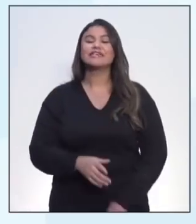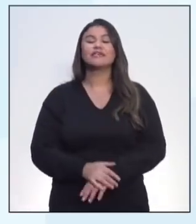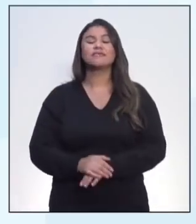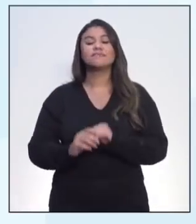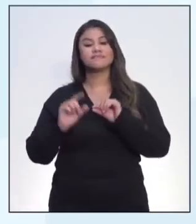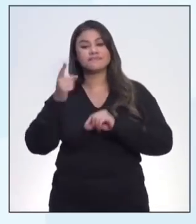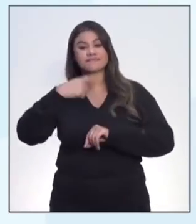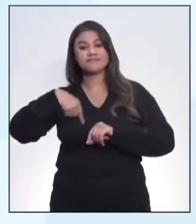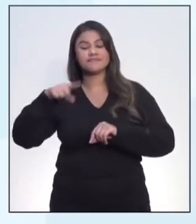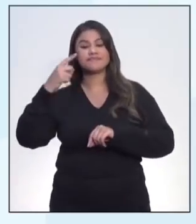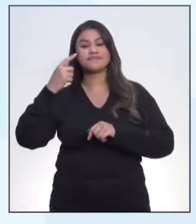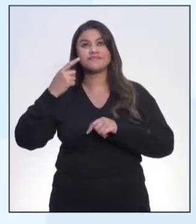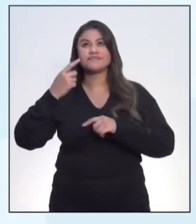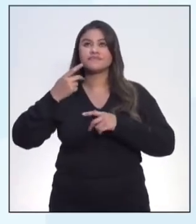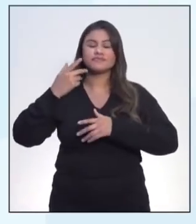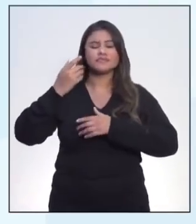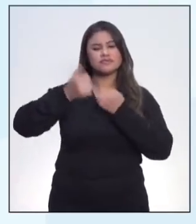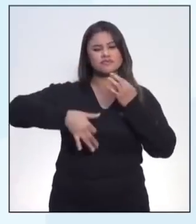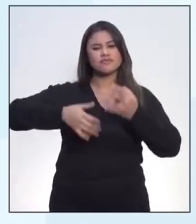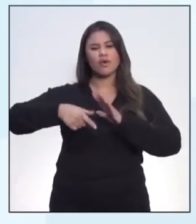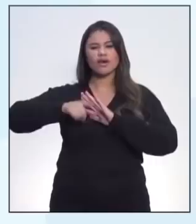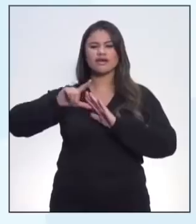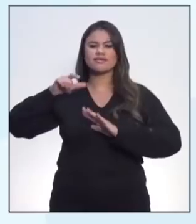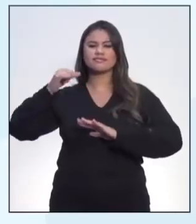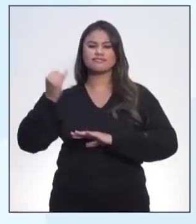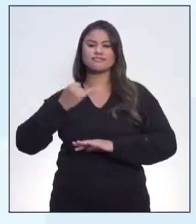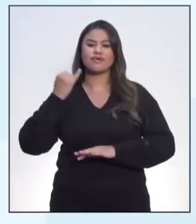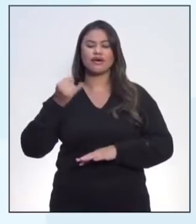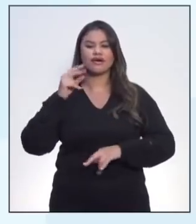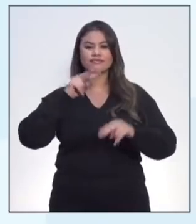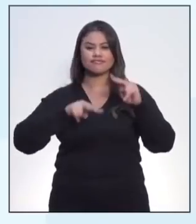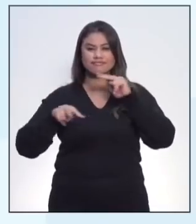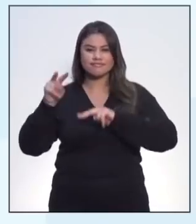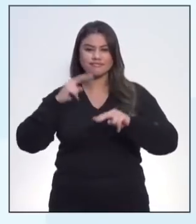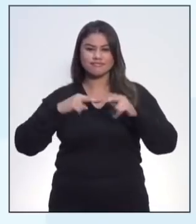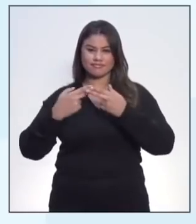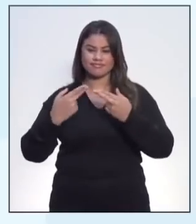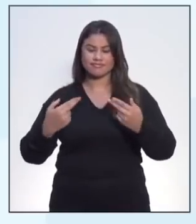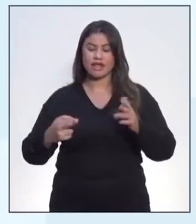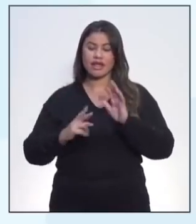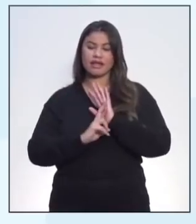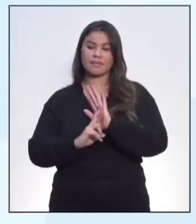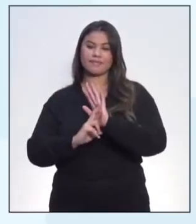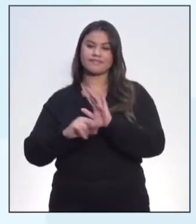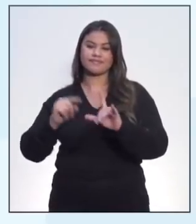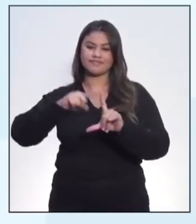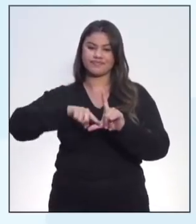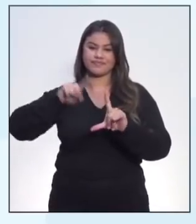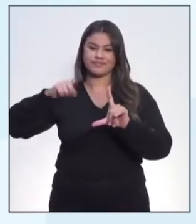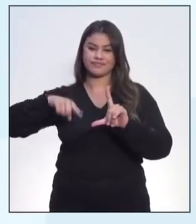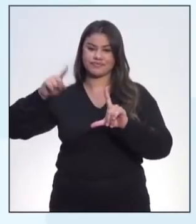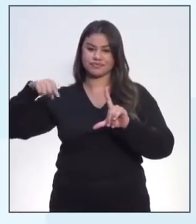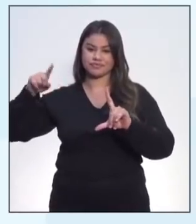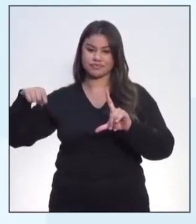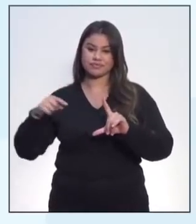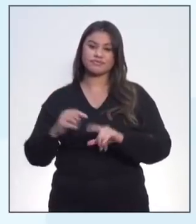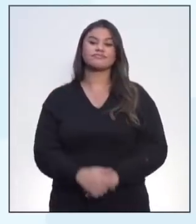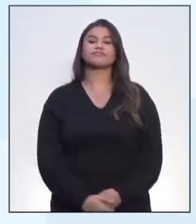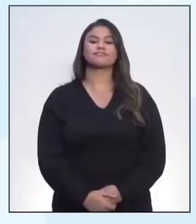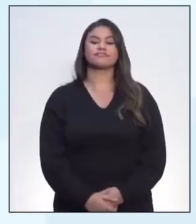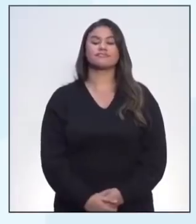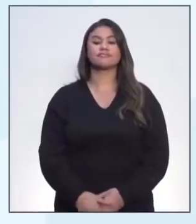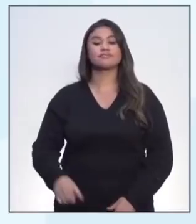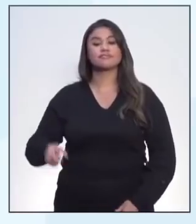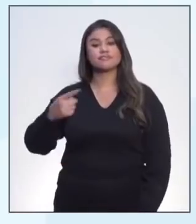da visualização, da conversão dessas informações em representações gráficas, e a ideia, né,